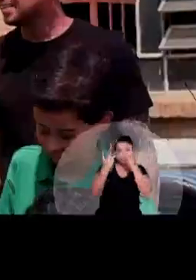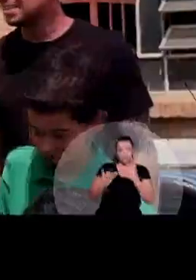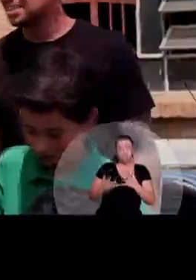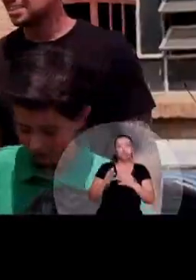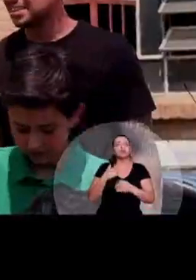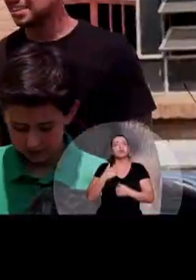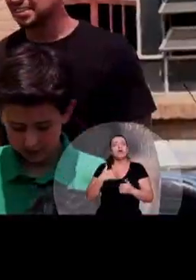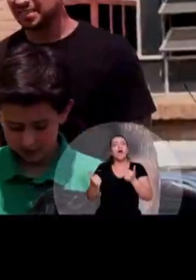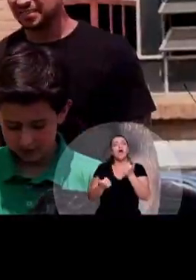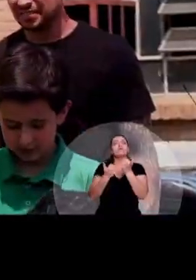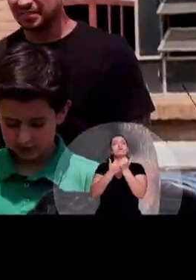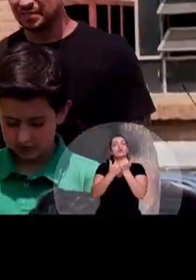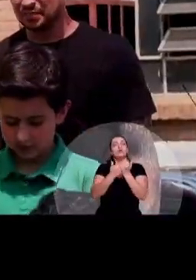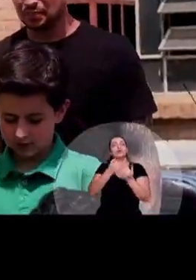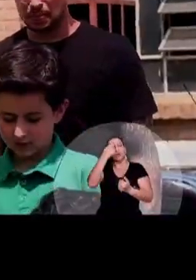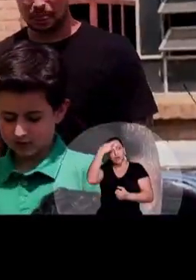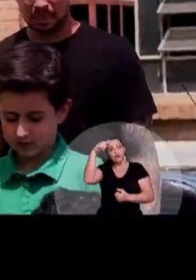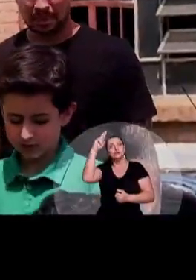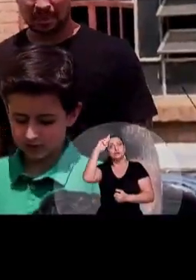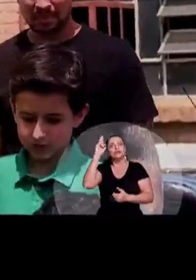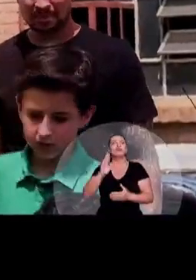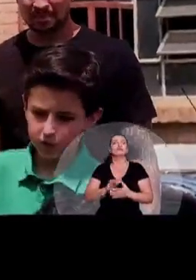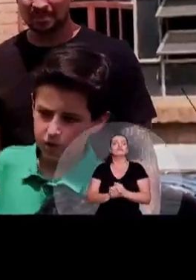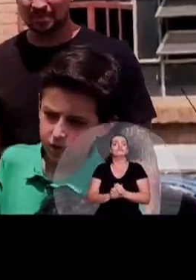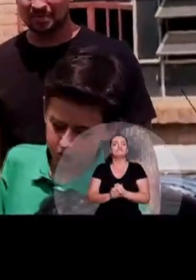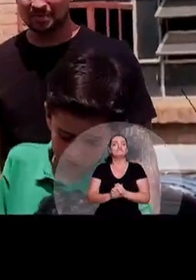nosso candidato aí, estou com ele.